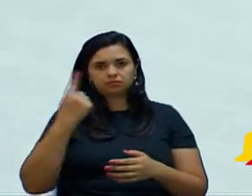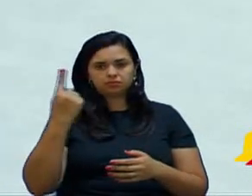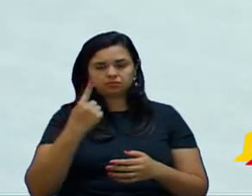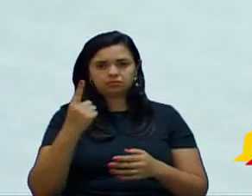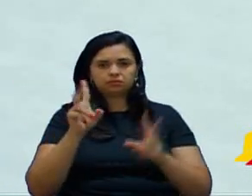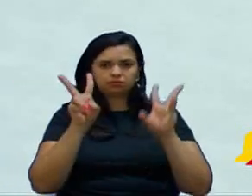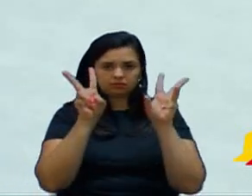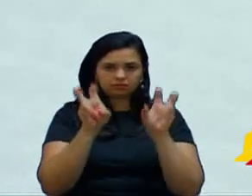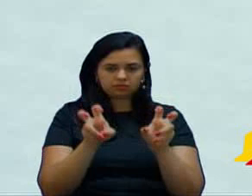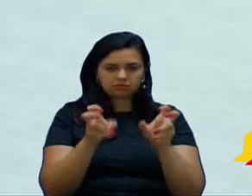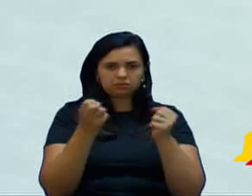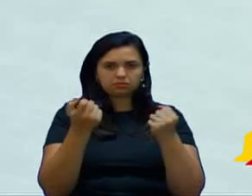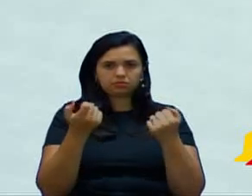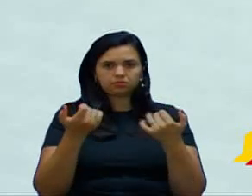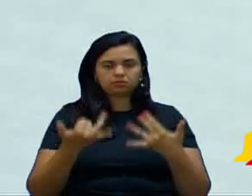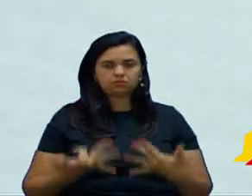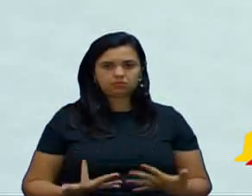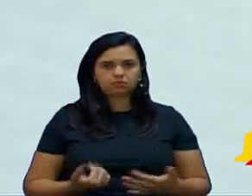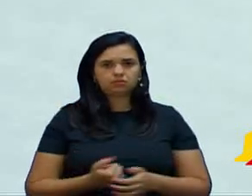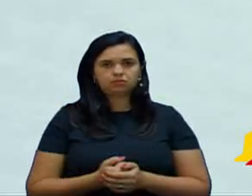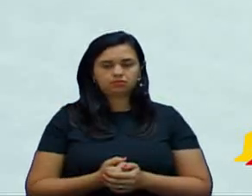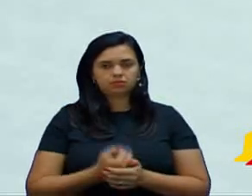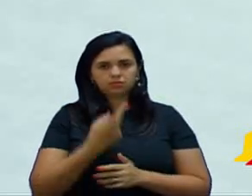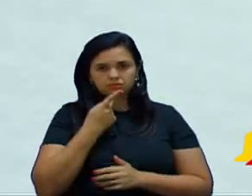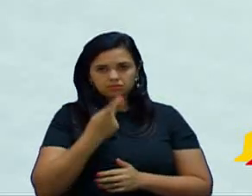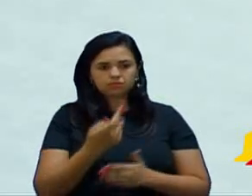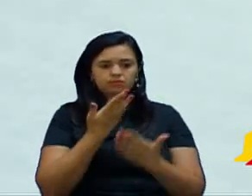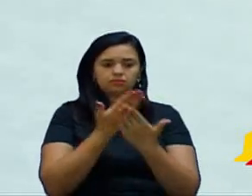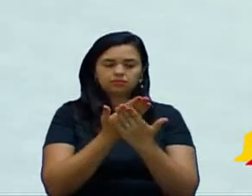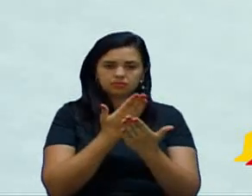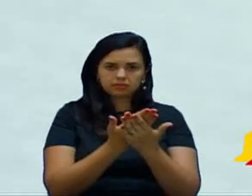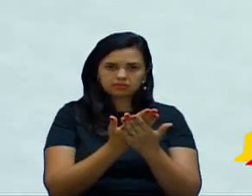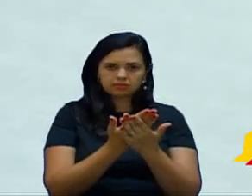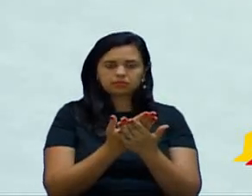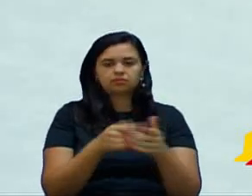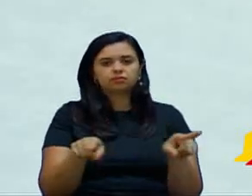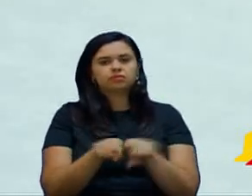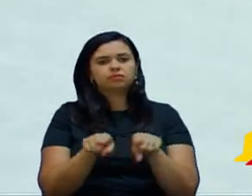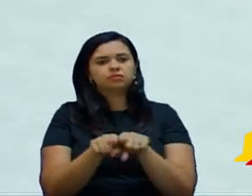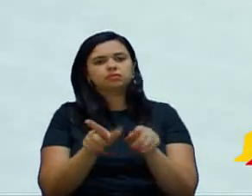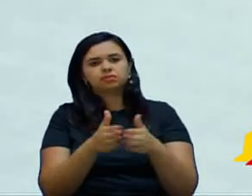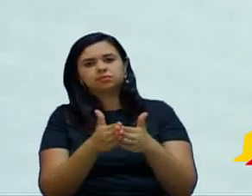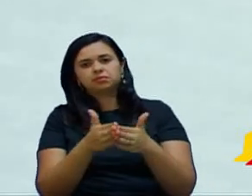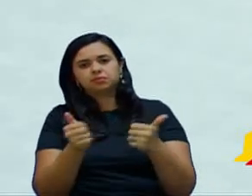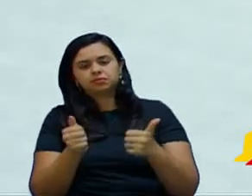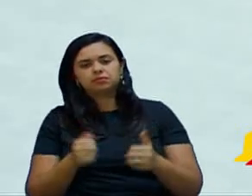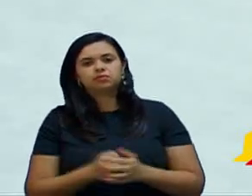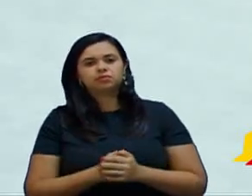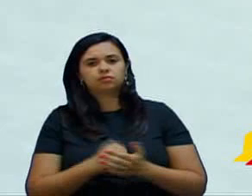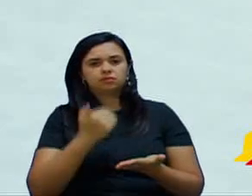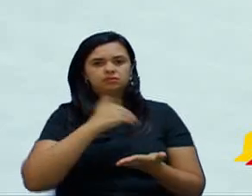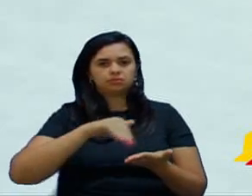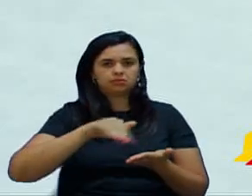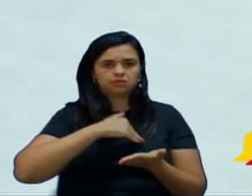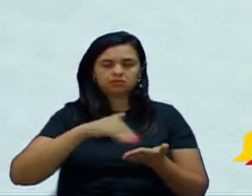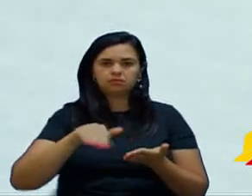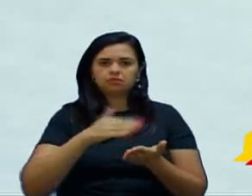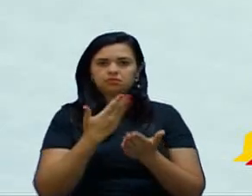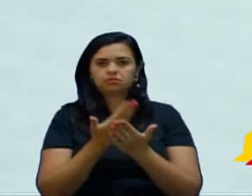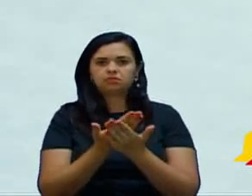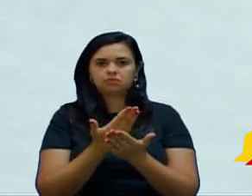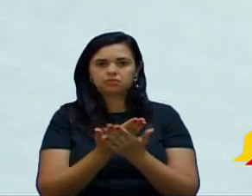falado. Vou falar sobre a educação e solicitar aqui ao nosso secretário da